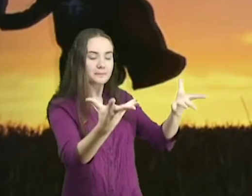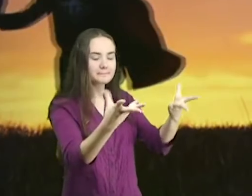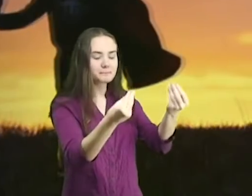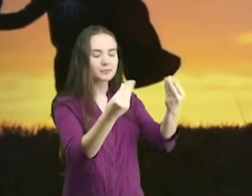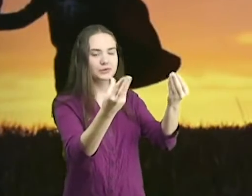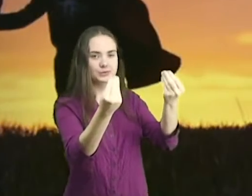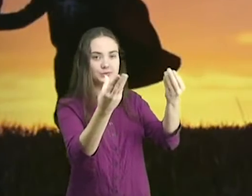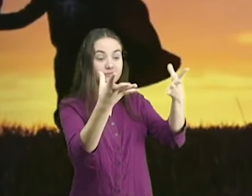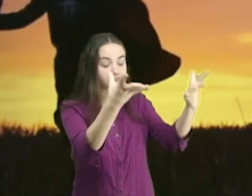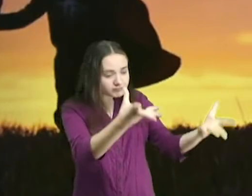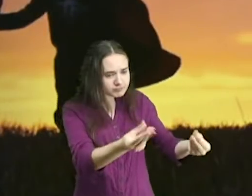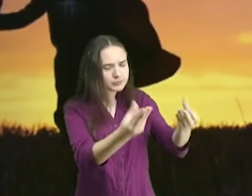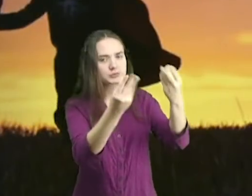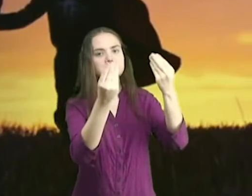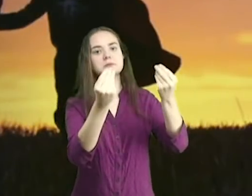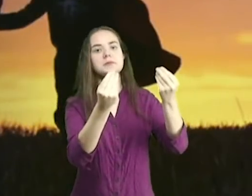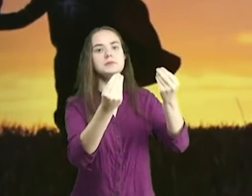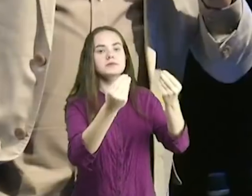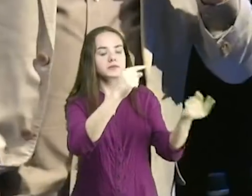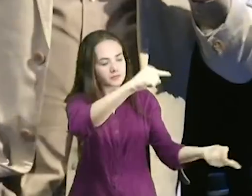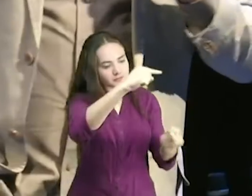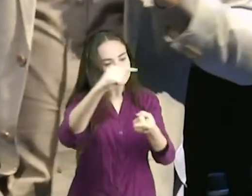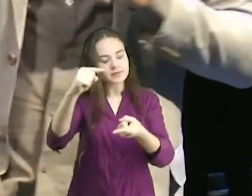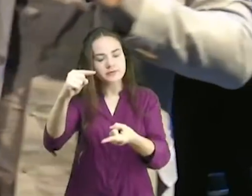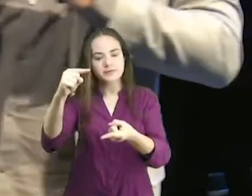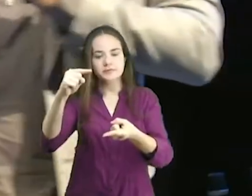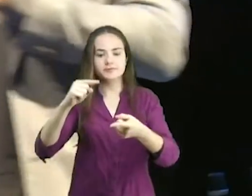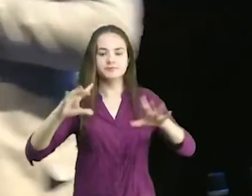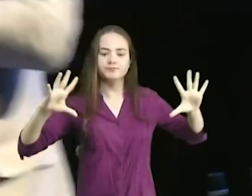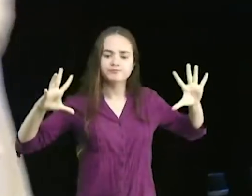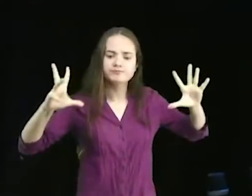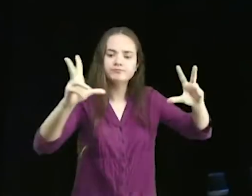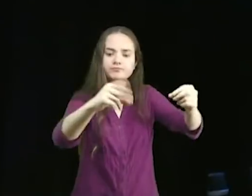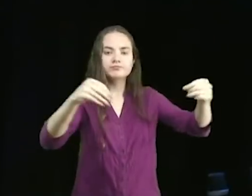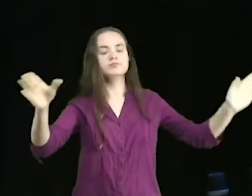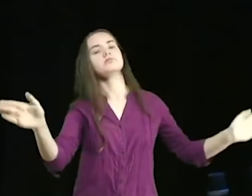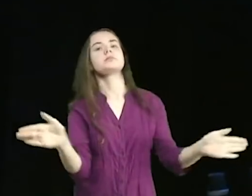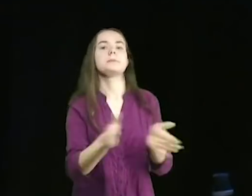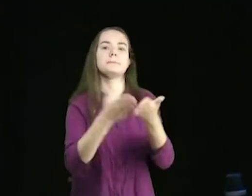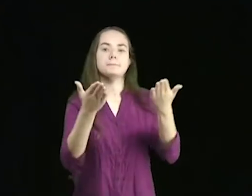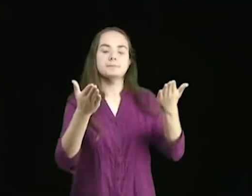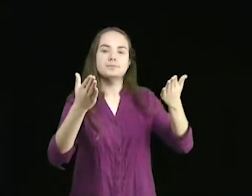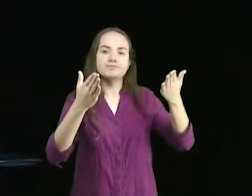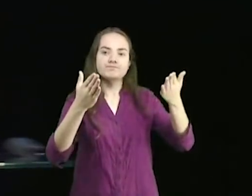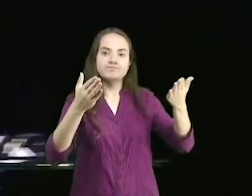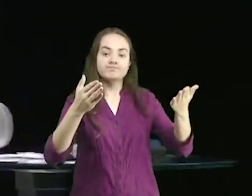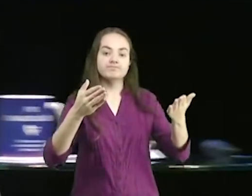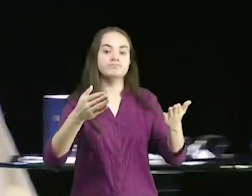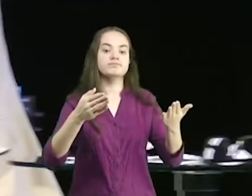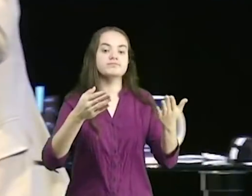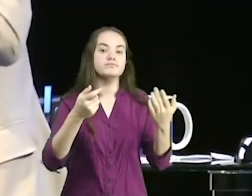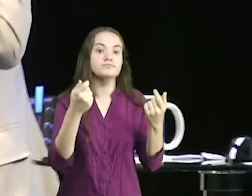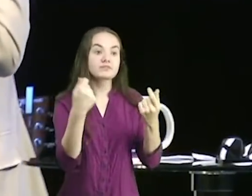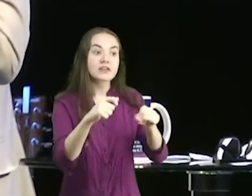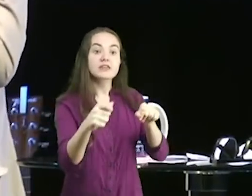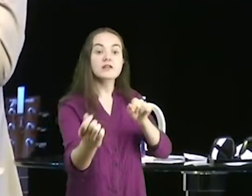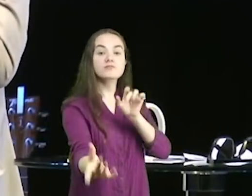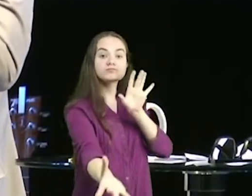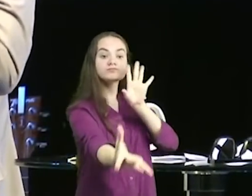peça muitas vasilhas. Todo milagre, todos eles exigem